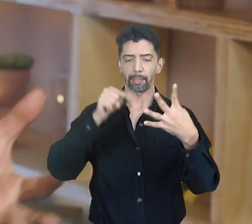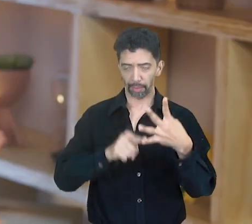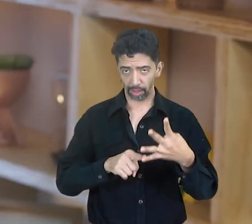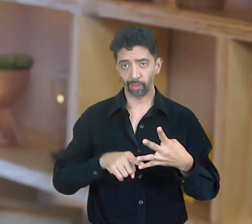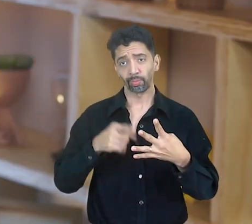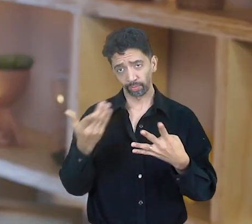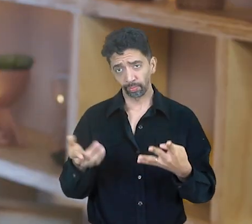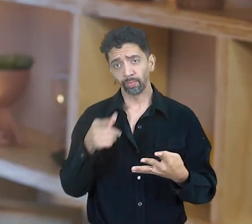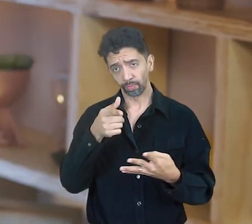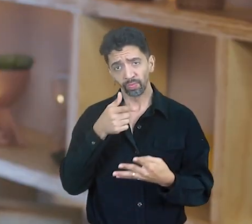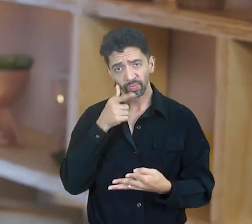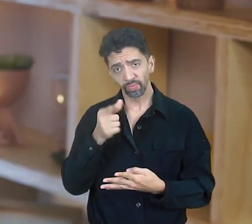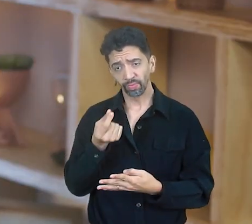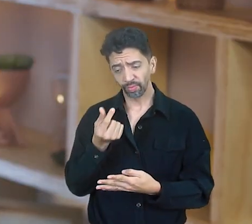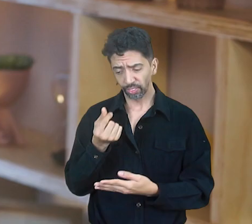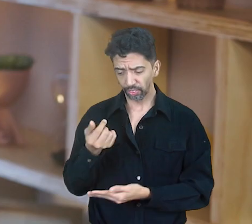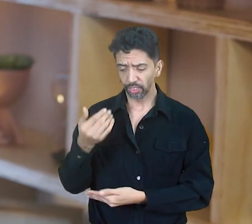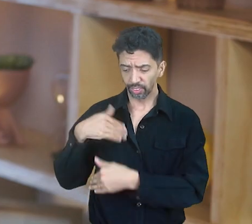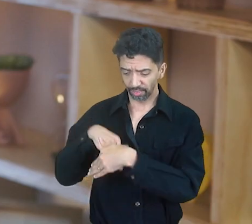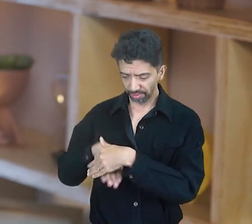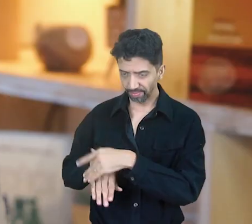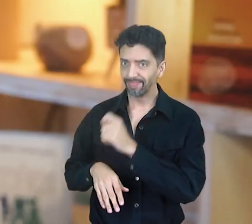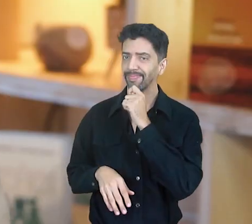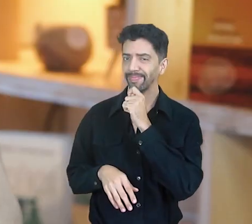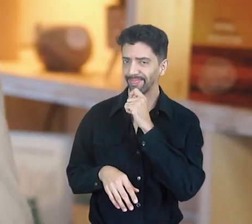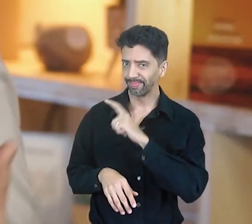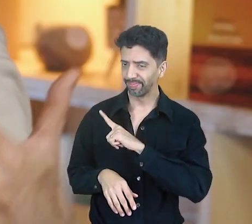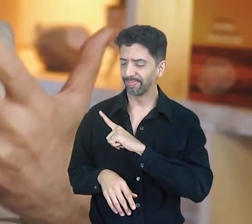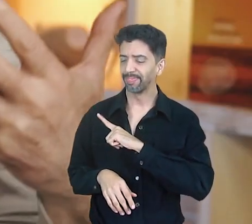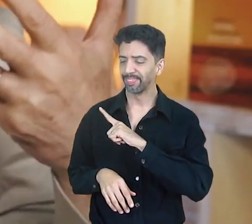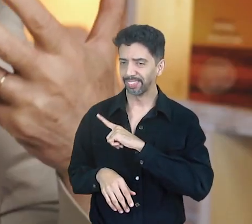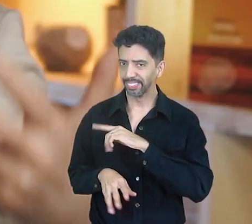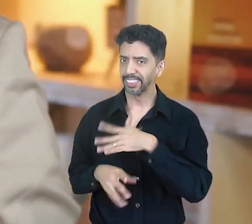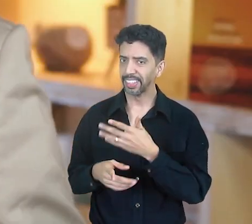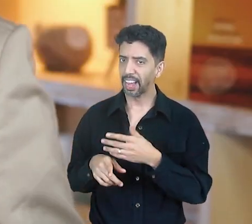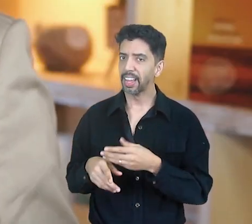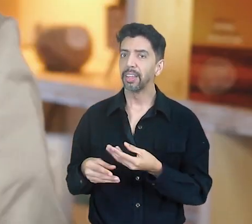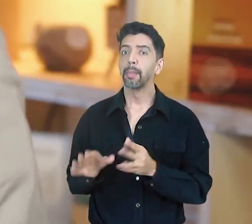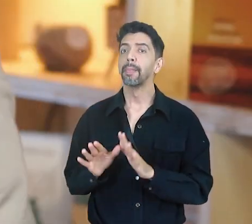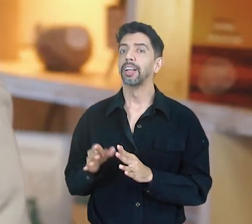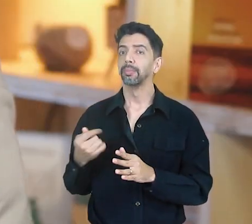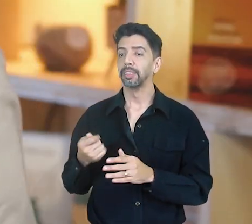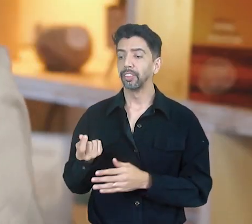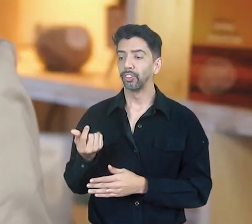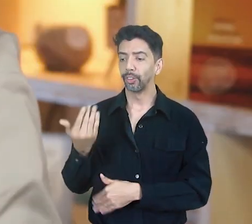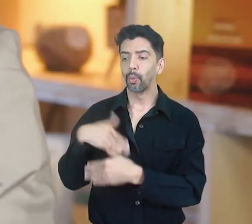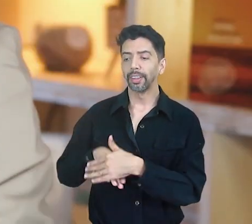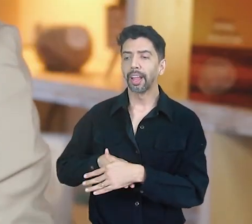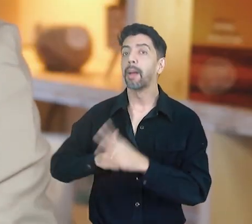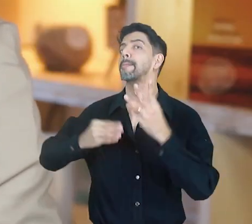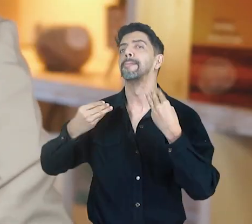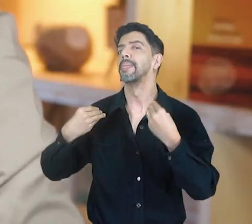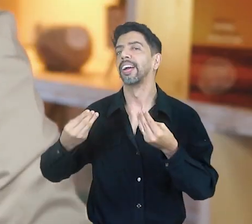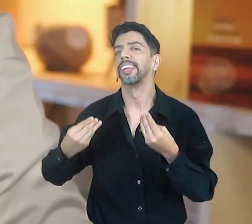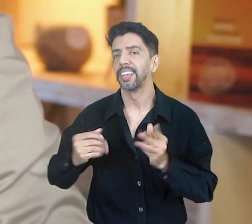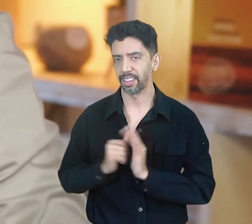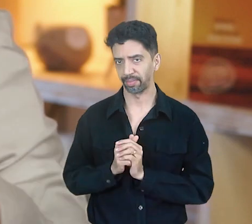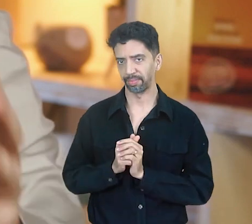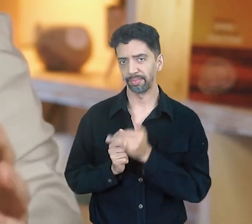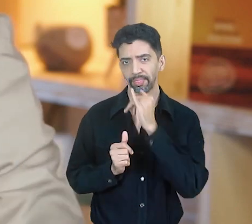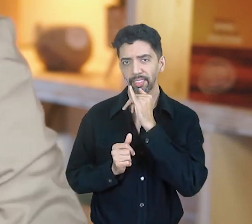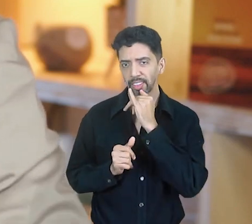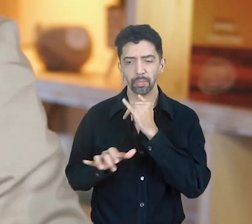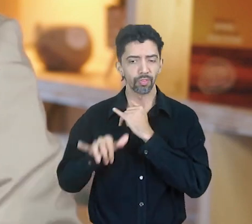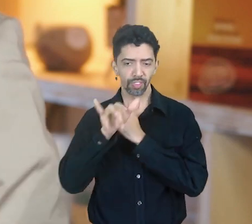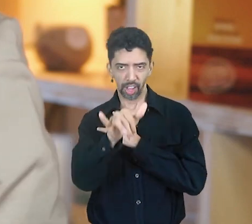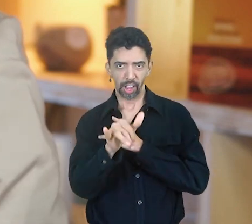entenda os seus números, analise os seus números e aí sim você vai ter dinheiro no poupar, carimbando esse dinheiro para